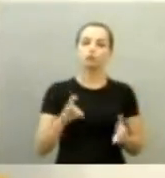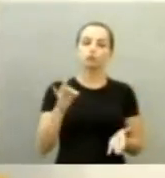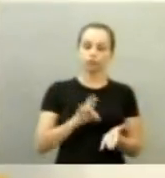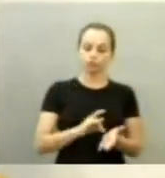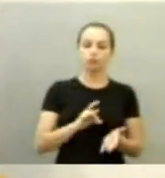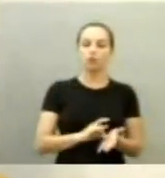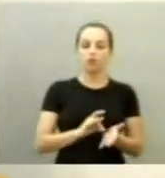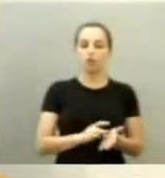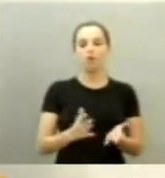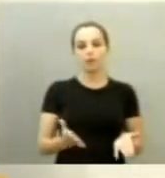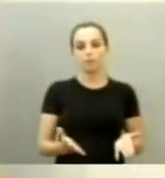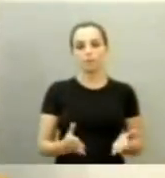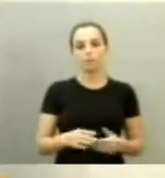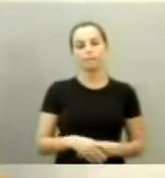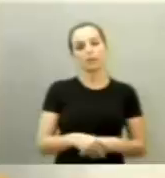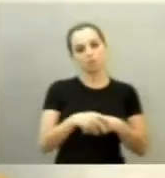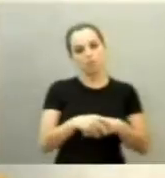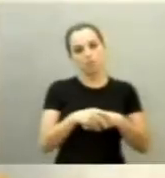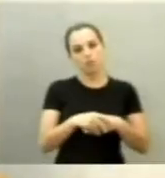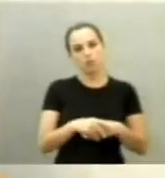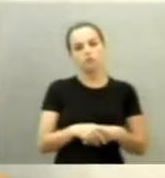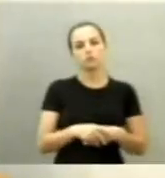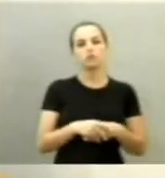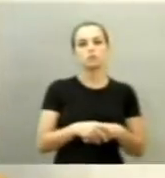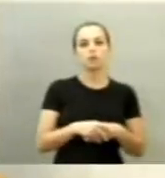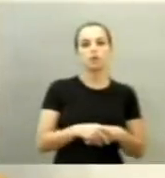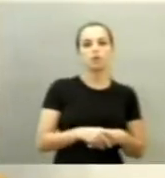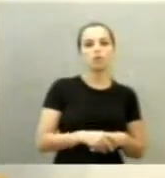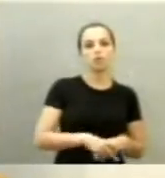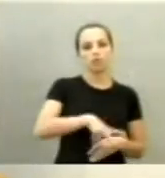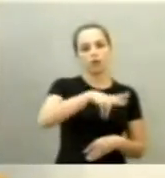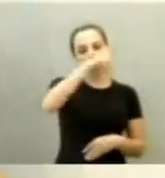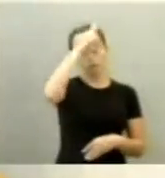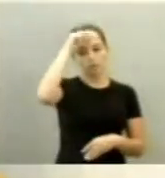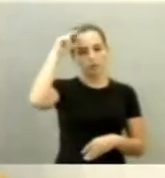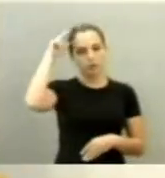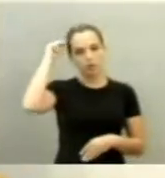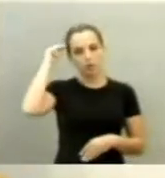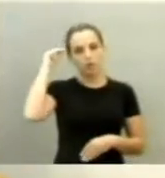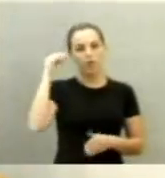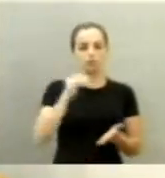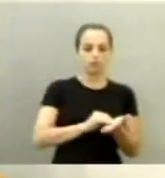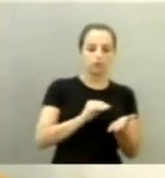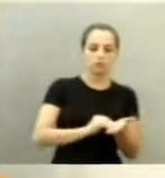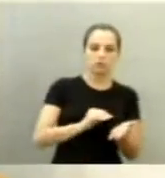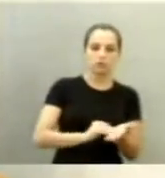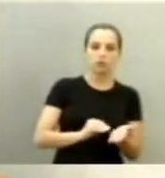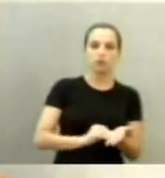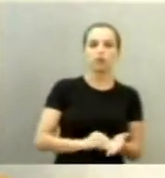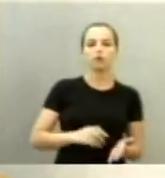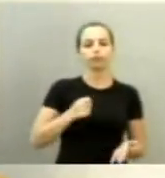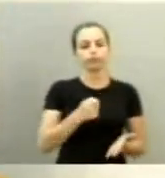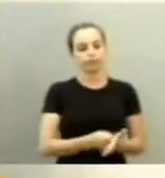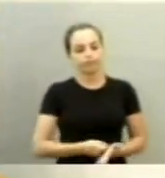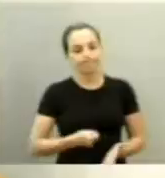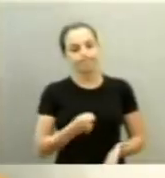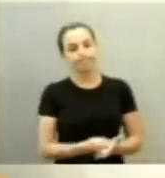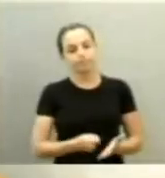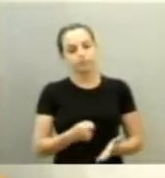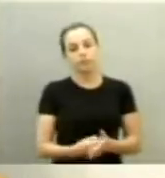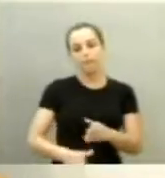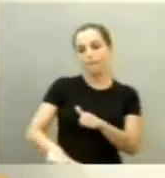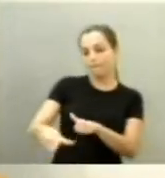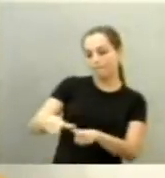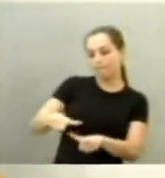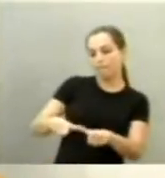tem que parabenizar o nosso prefeito, Marcelo Barbieri, secretário Alessandra Lima, que durante 4 anos aí batalharam para modificar